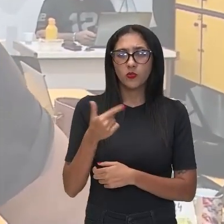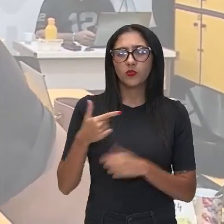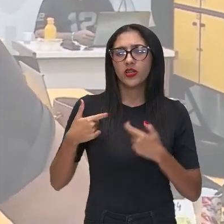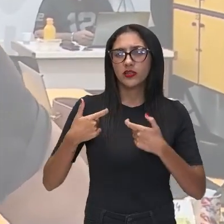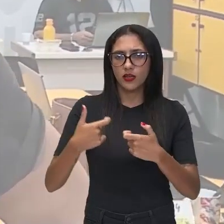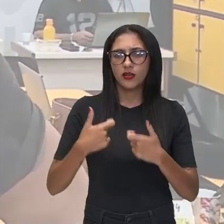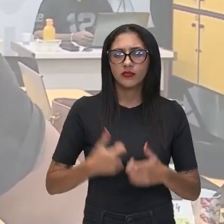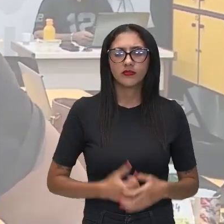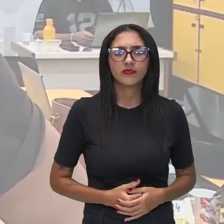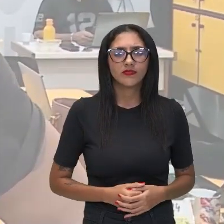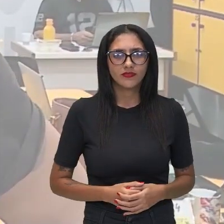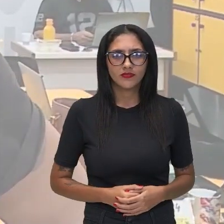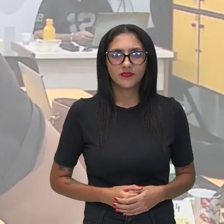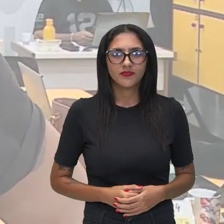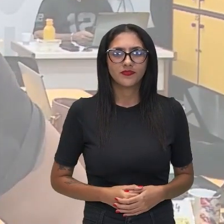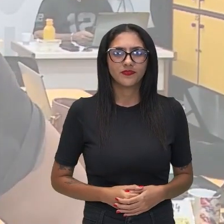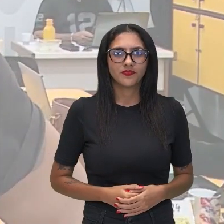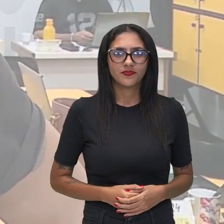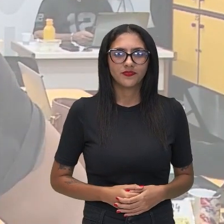fumar.